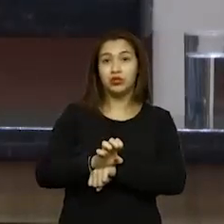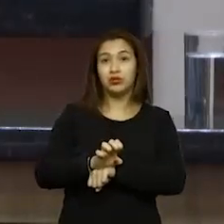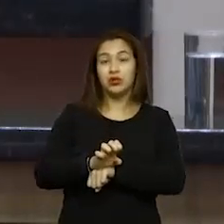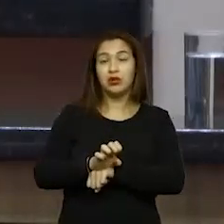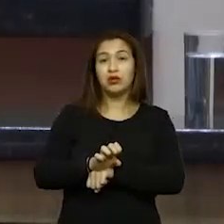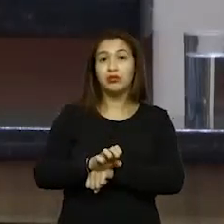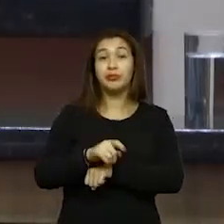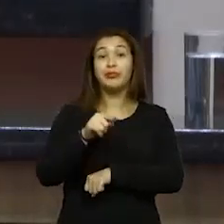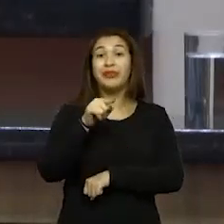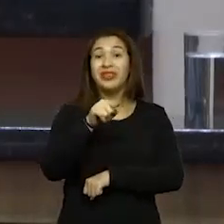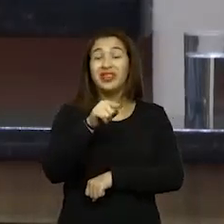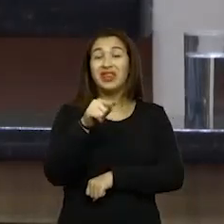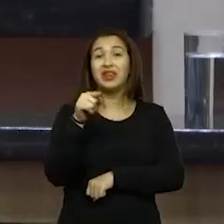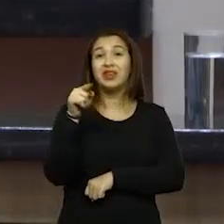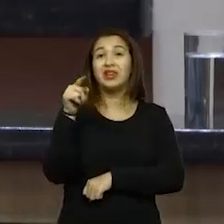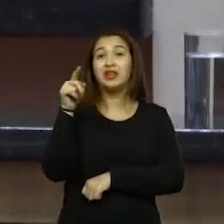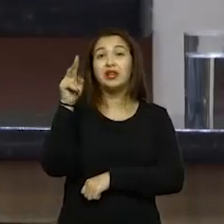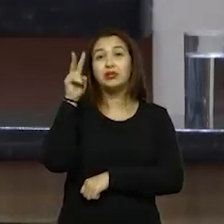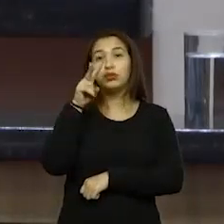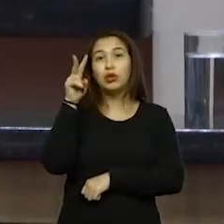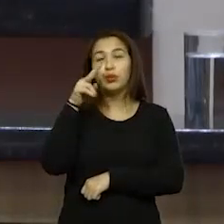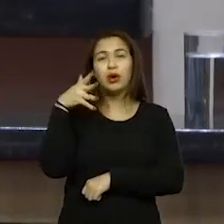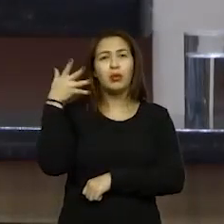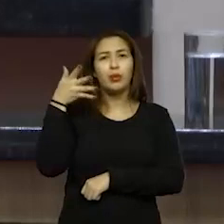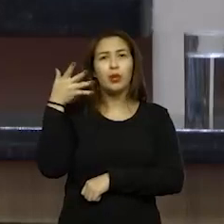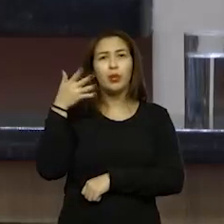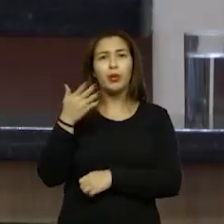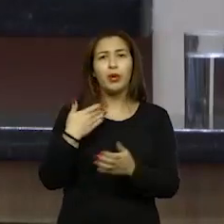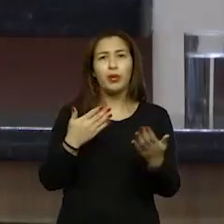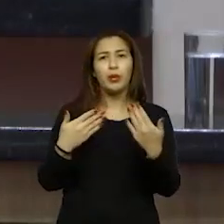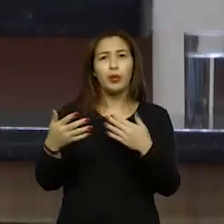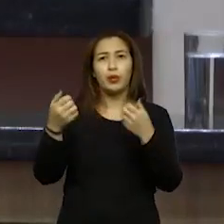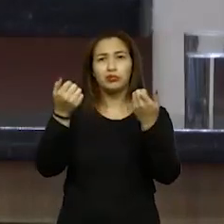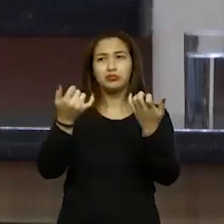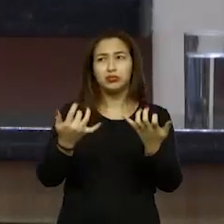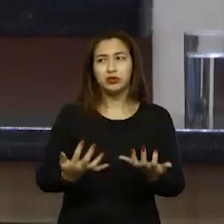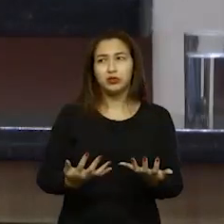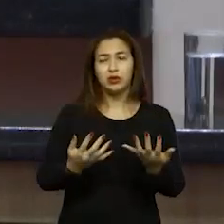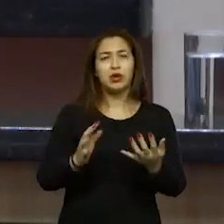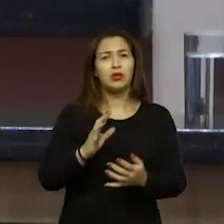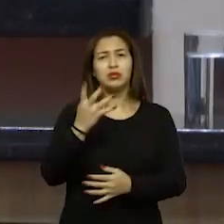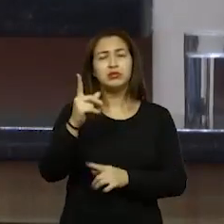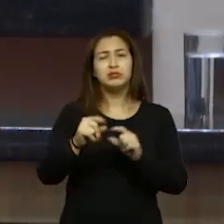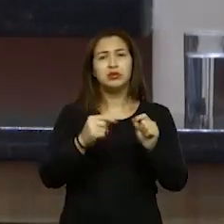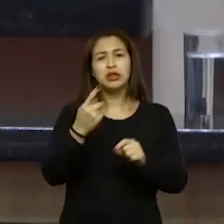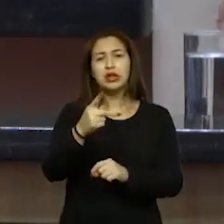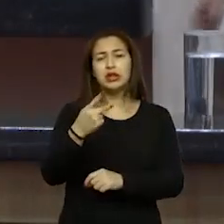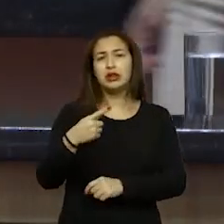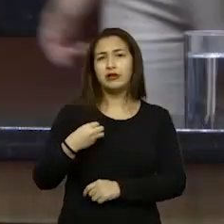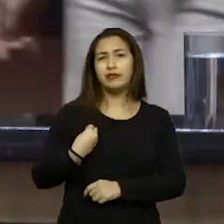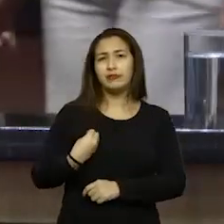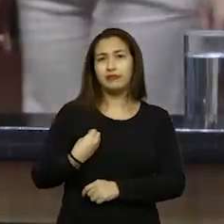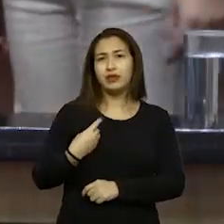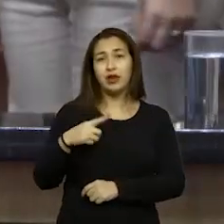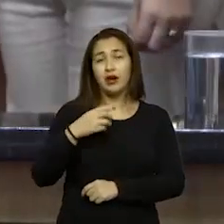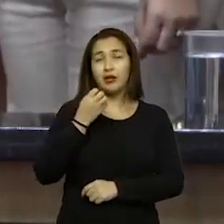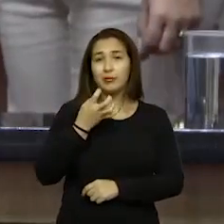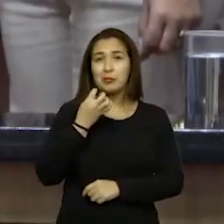tem uma palestra extraordinária que ele conta o que aconteceu com ele. e é muito boa, e